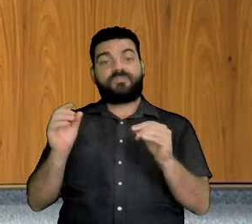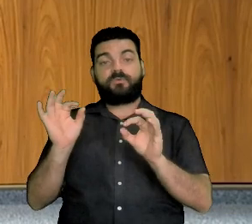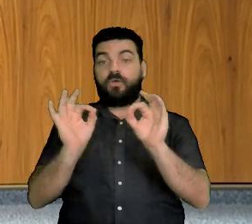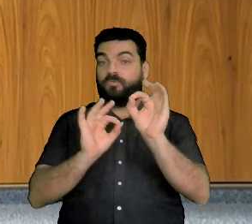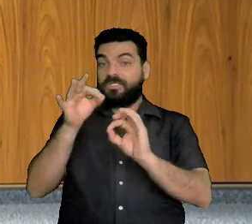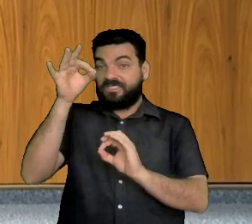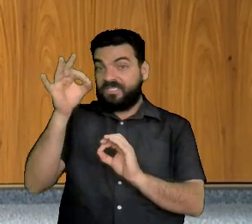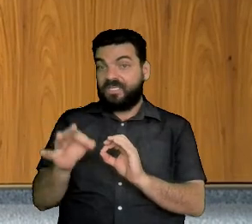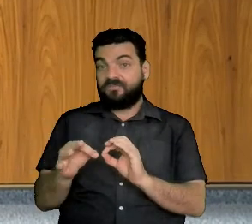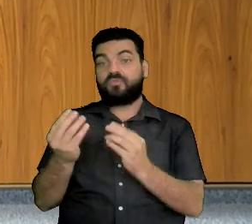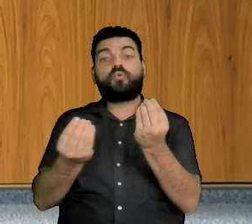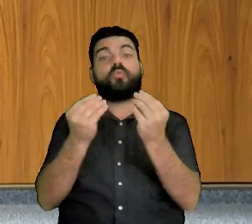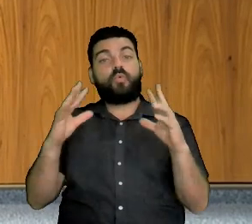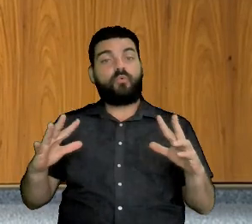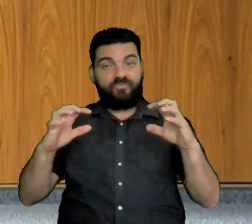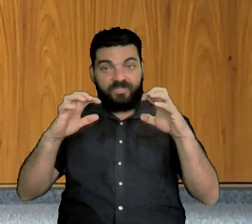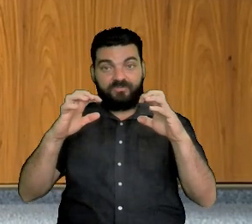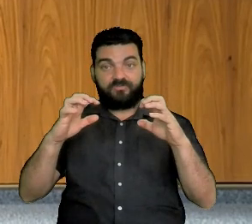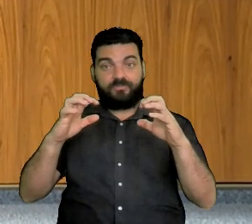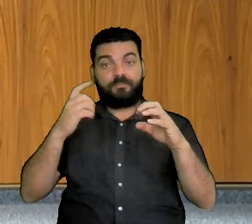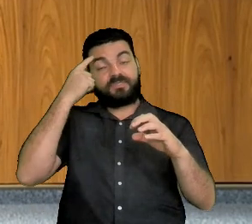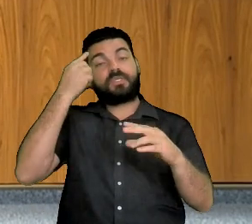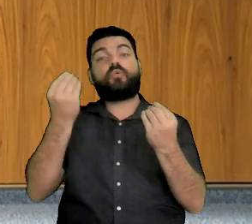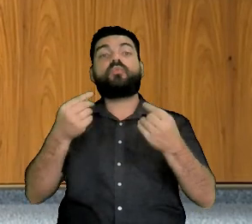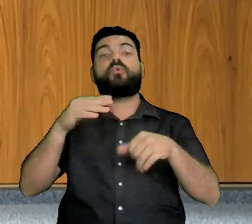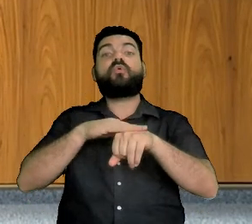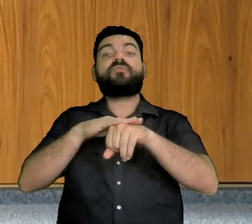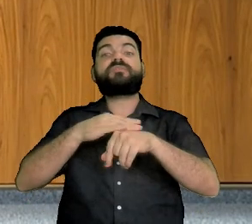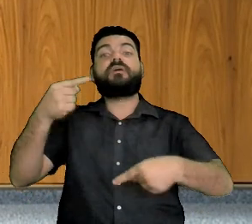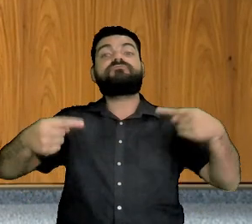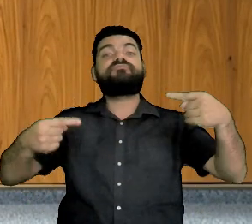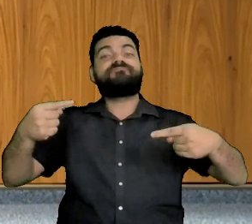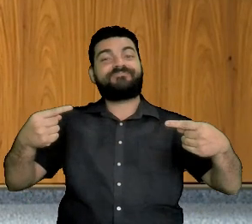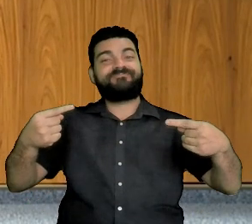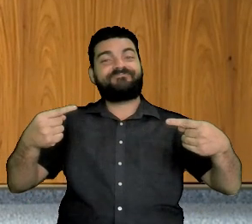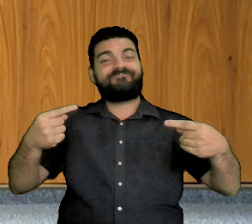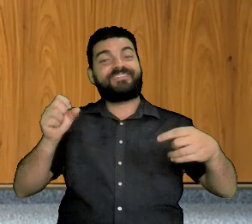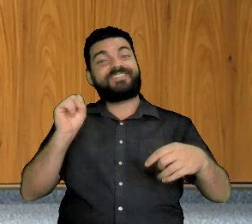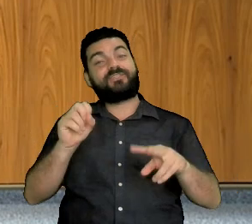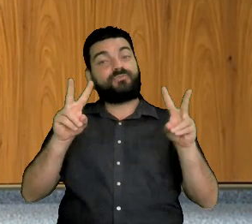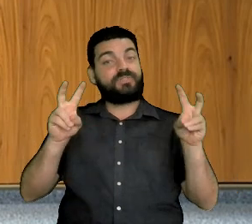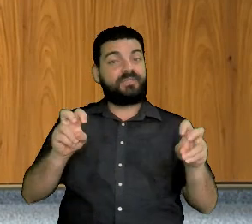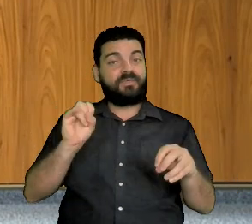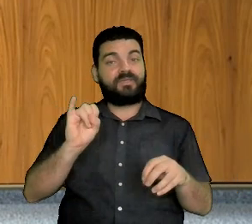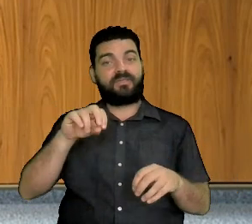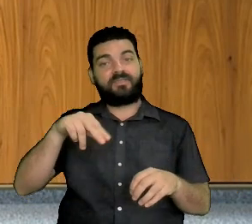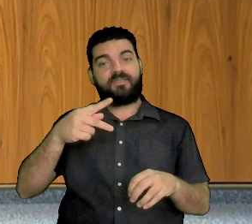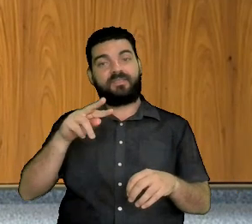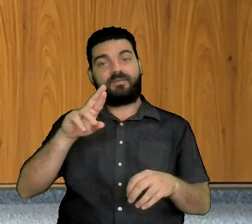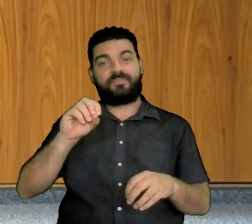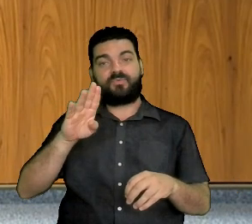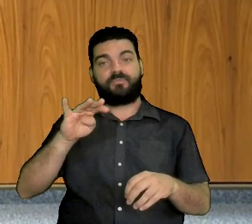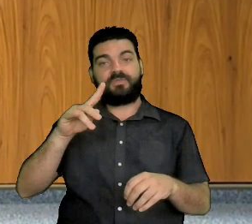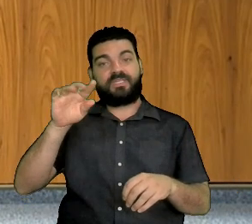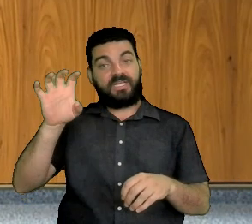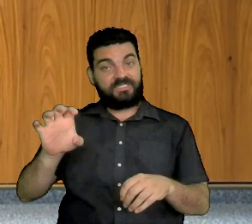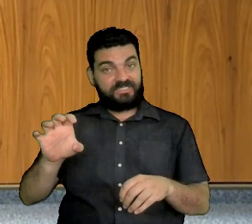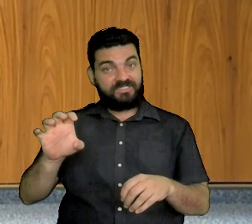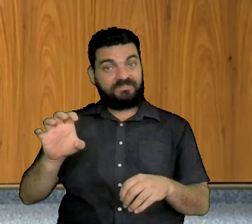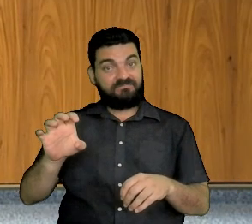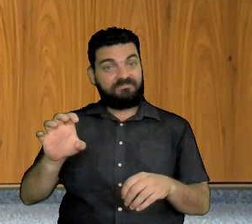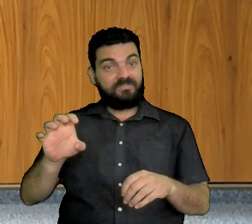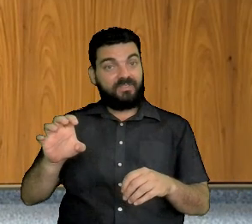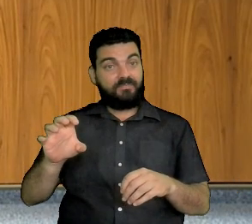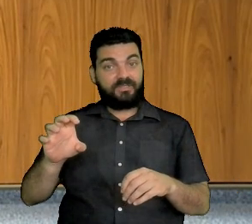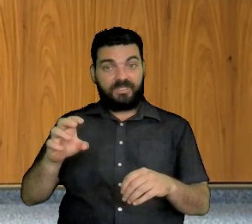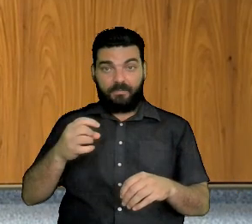também a importância de se fazer um design adequado, né, dos conflitos na hora que você vai discutir, como, por exemplo, uma ação de improbidade,